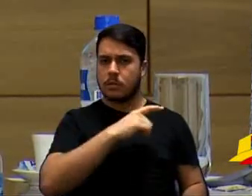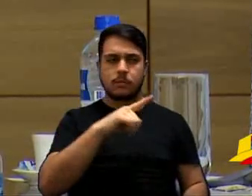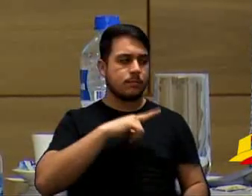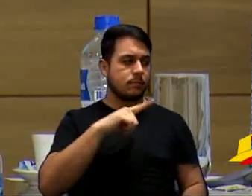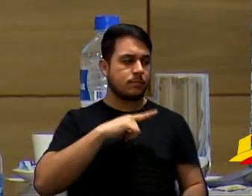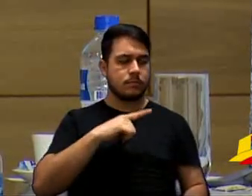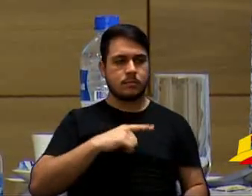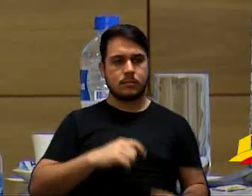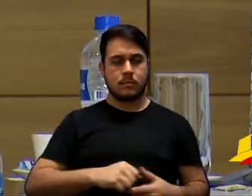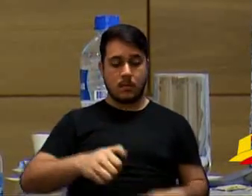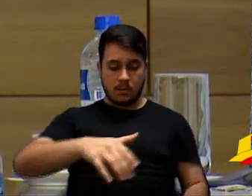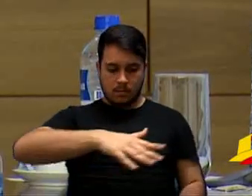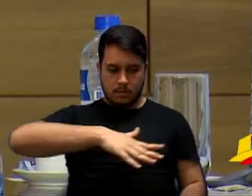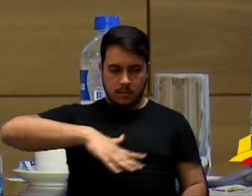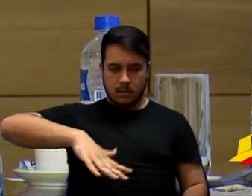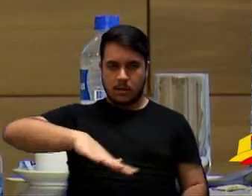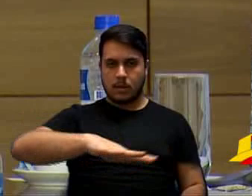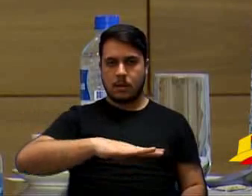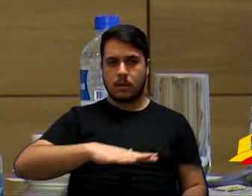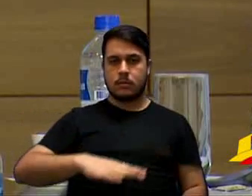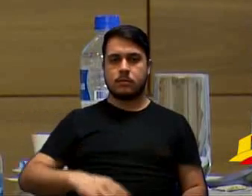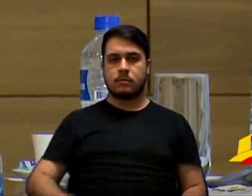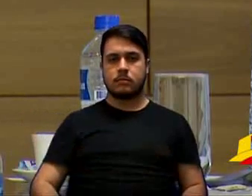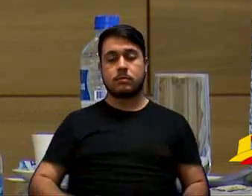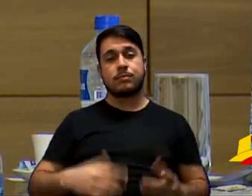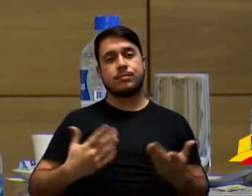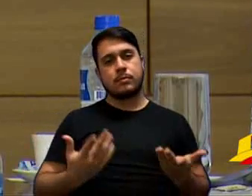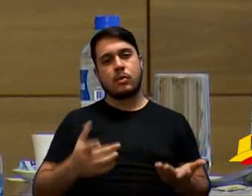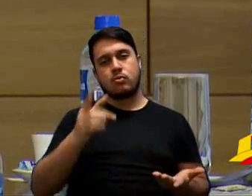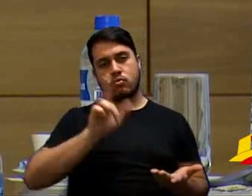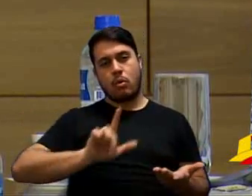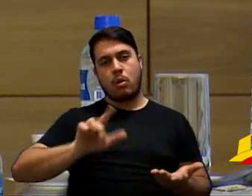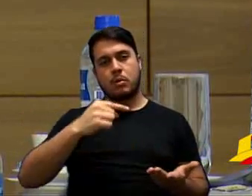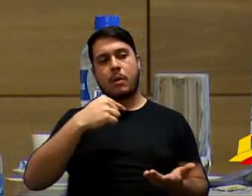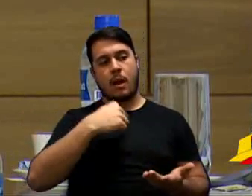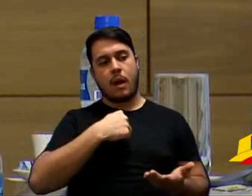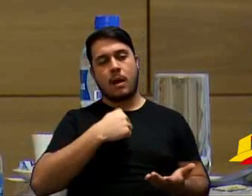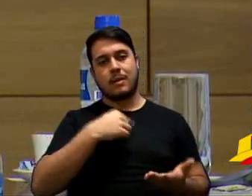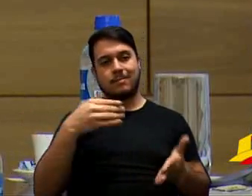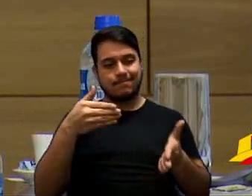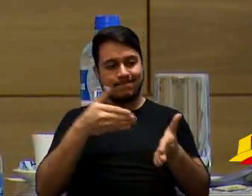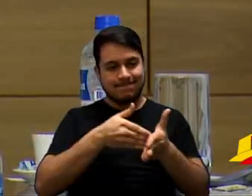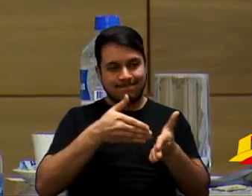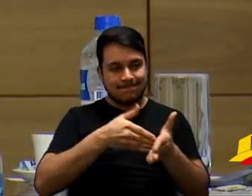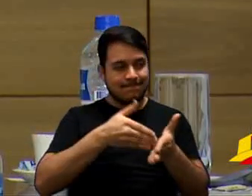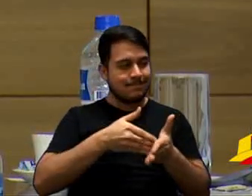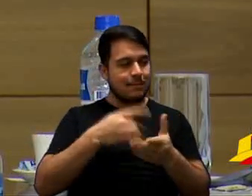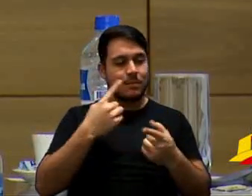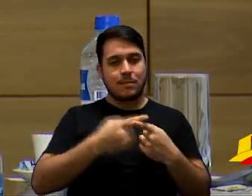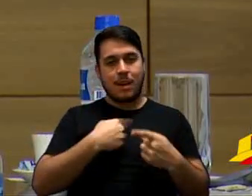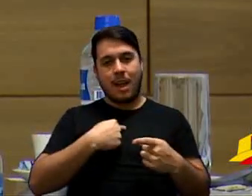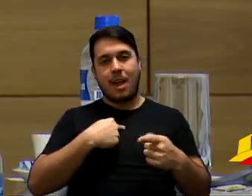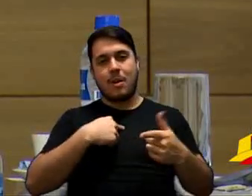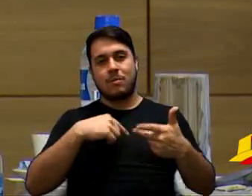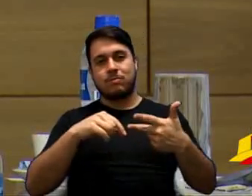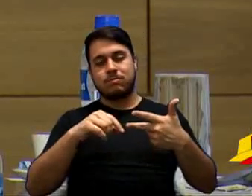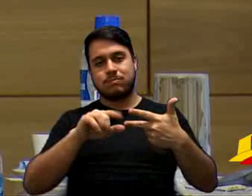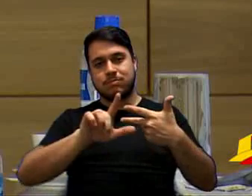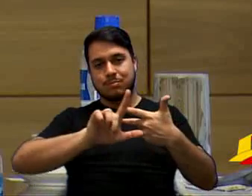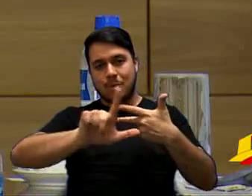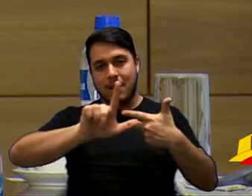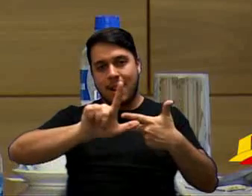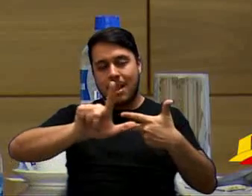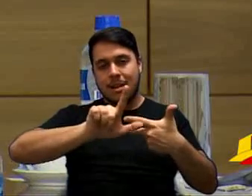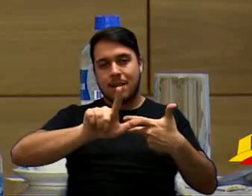da área da saturn e é claro eu tenho uma limitação por ser poder legislativo eo maurício consegue ter uma circulação